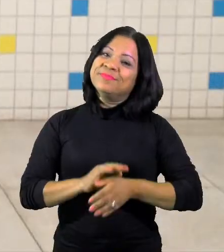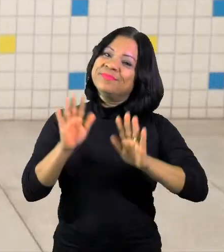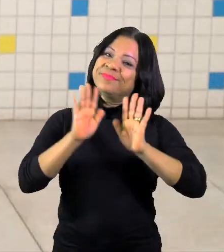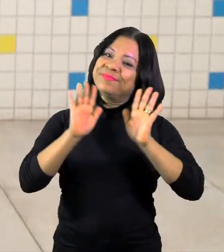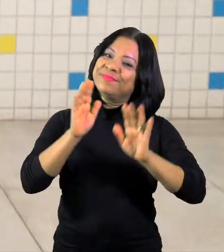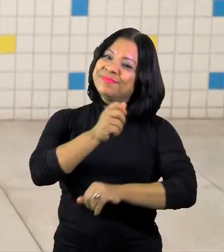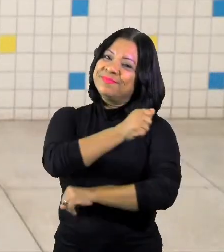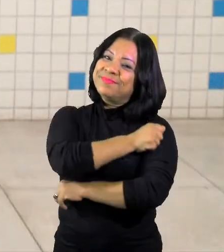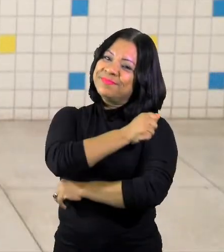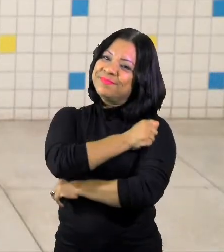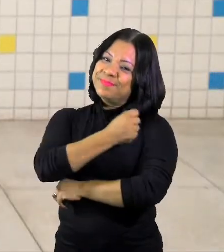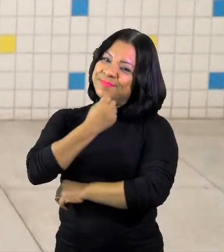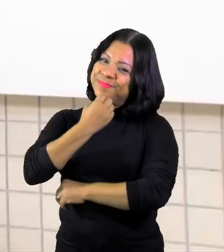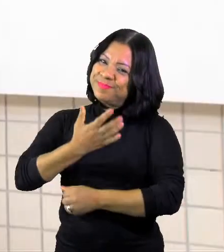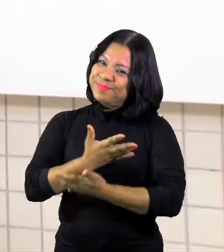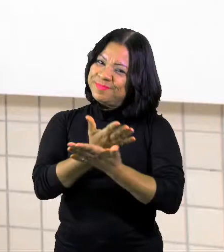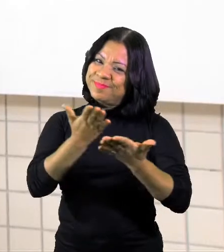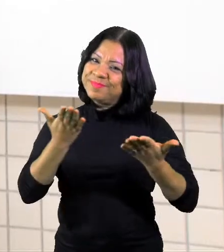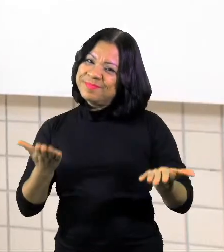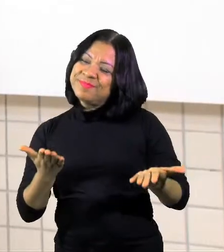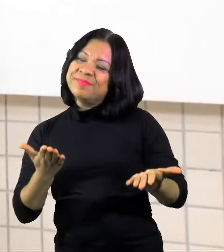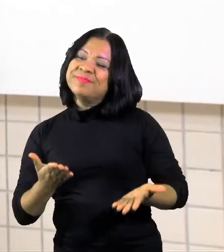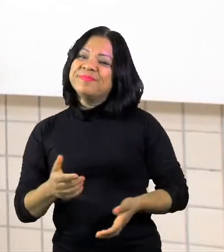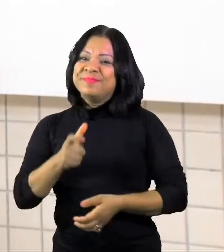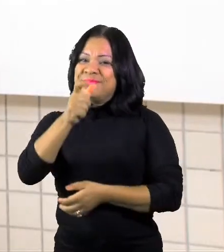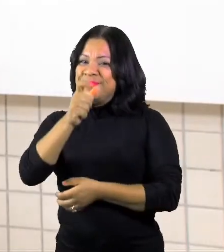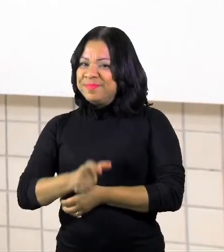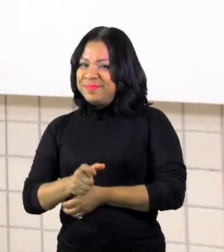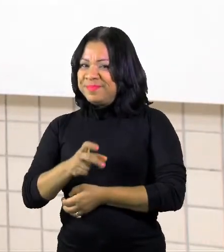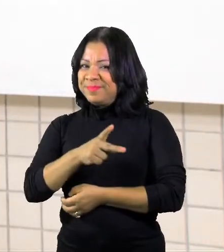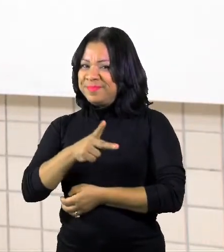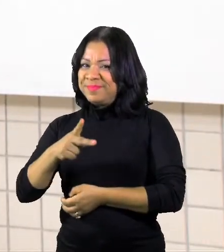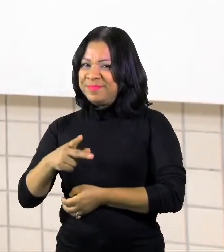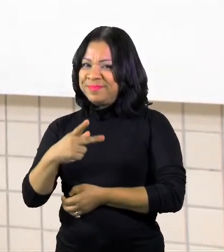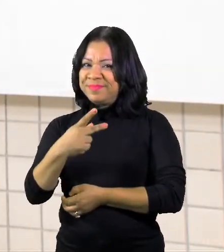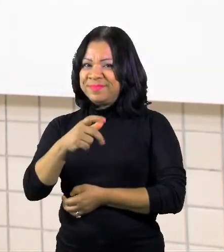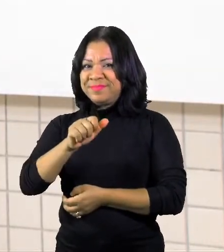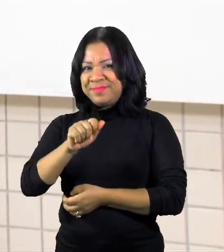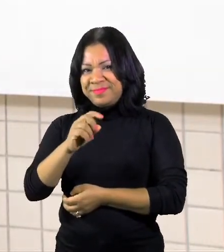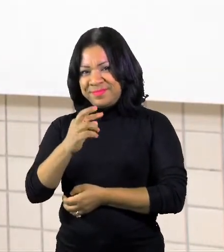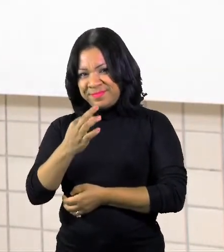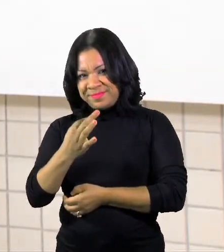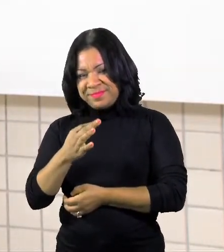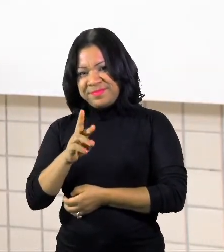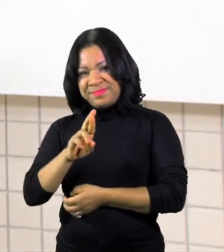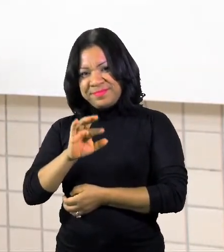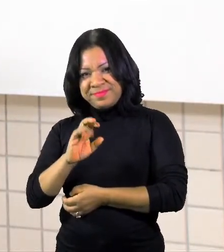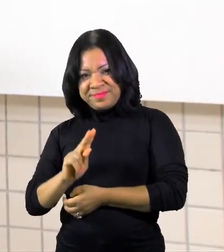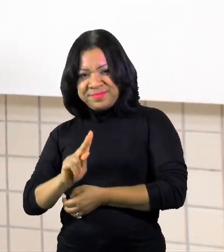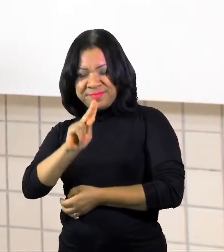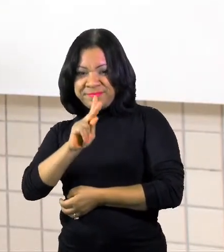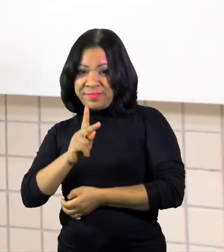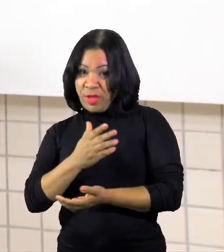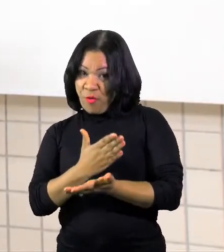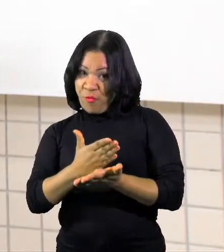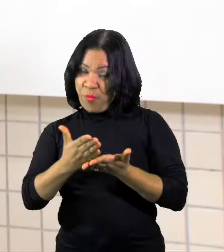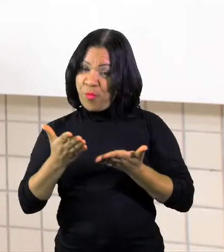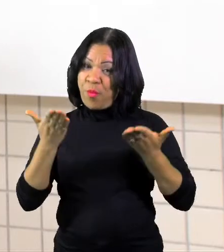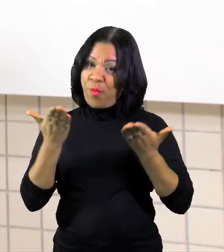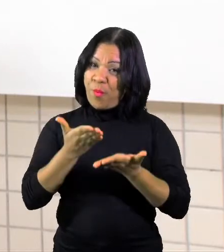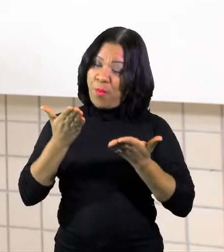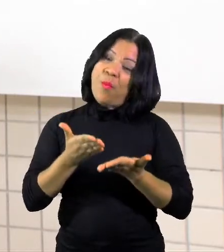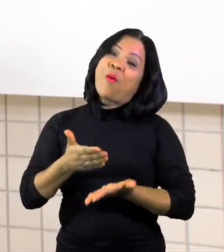Olá, alunos, tudo bem com vocês? Aqui é o professor Patrick e nós vamos começar hoje a nossa